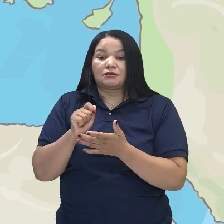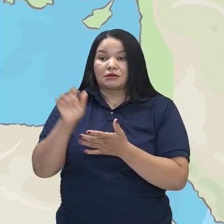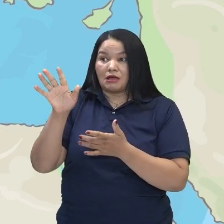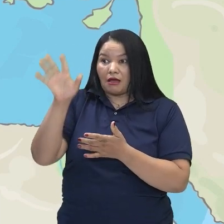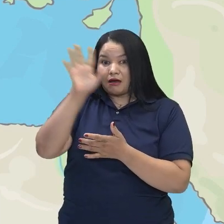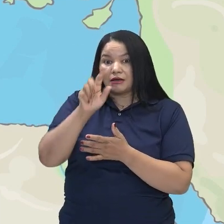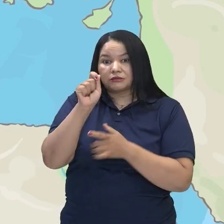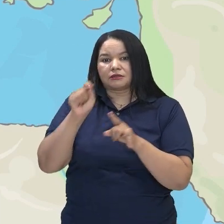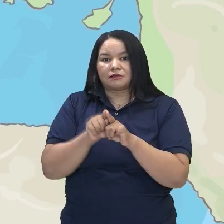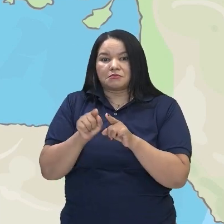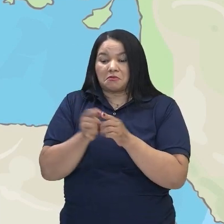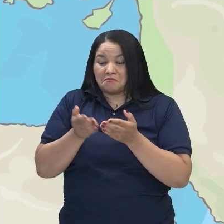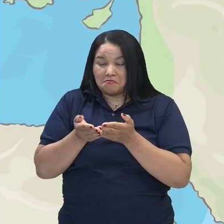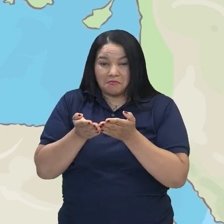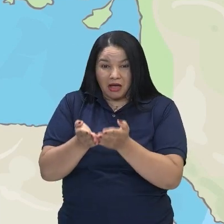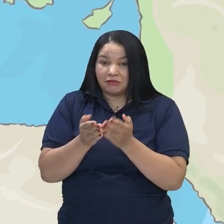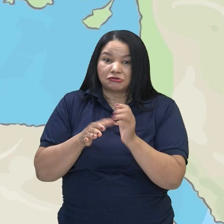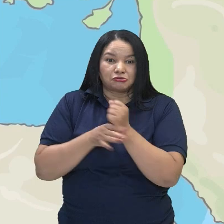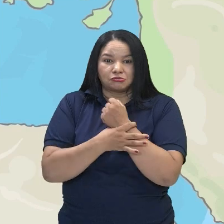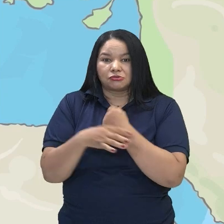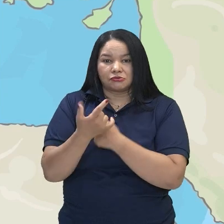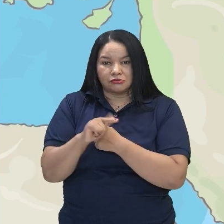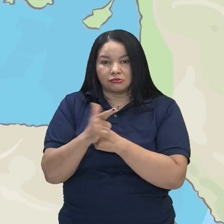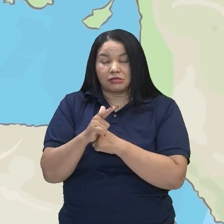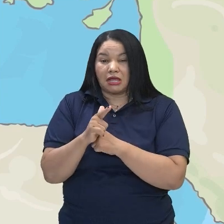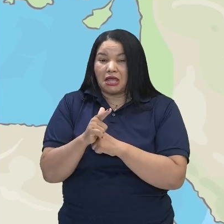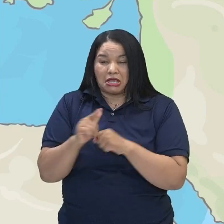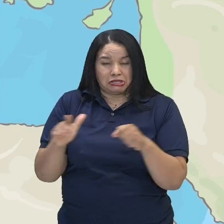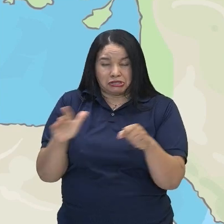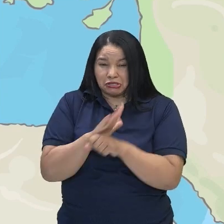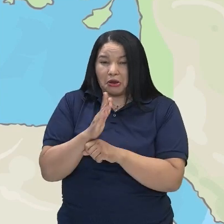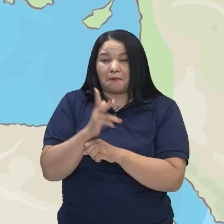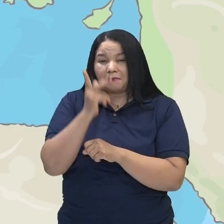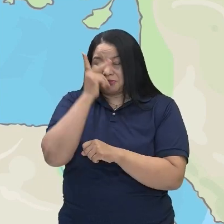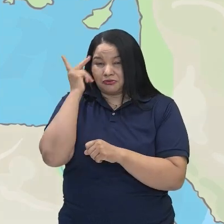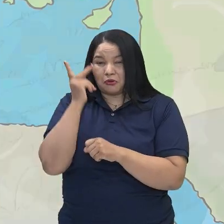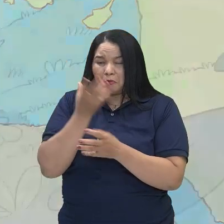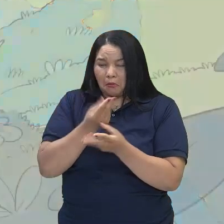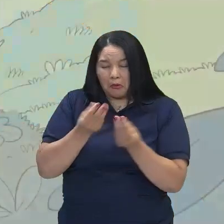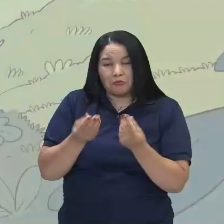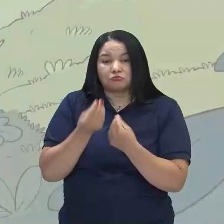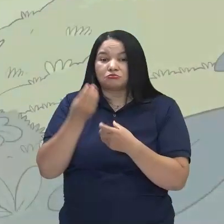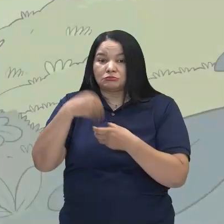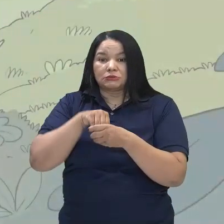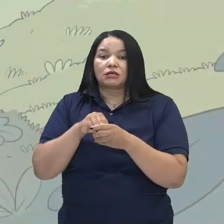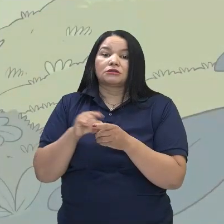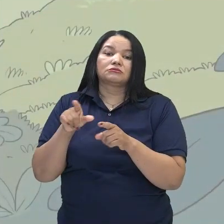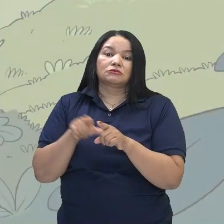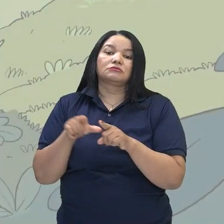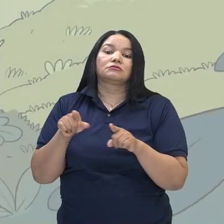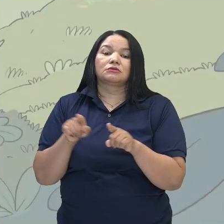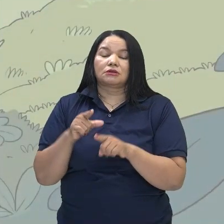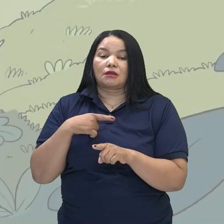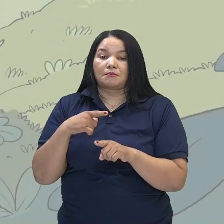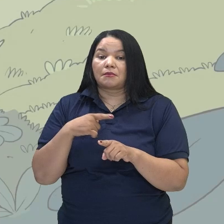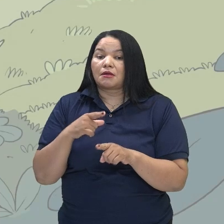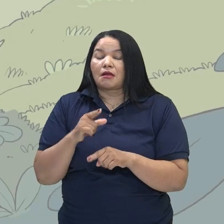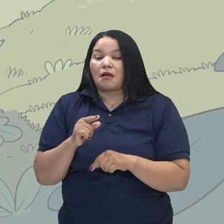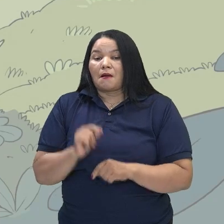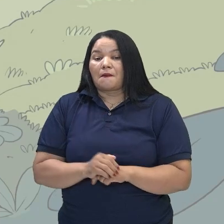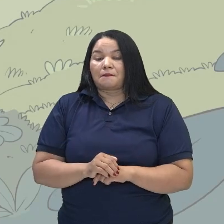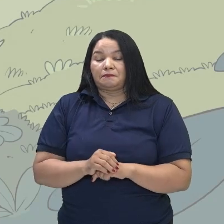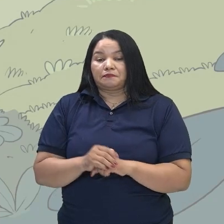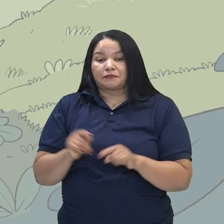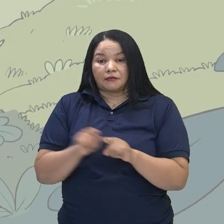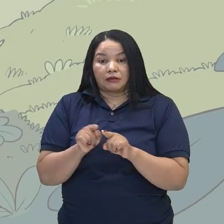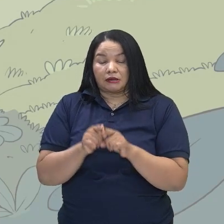nenhuma segurança e com uma quantidade de pessoas bem maior do que o normal. Já pensou? Você ter que fugir